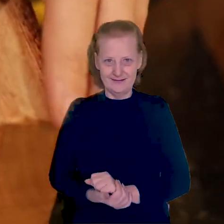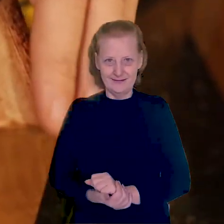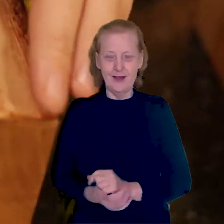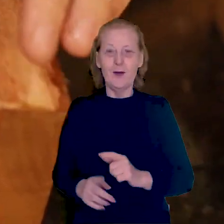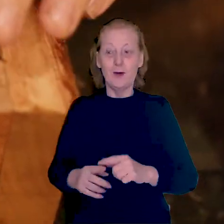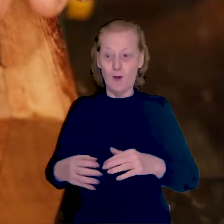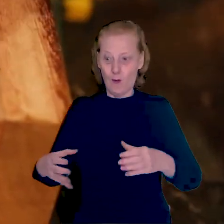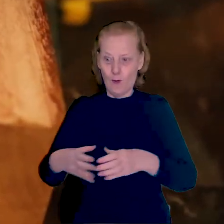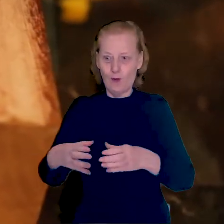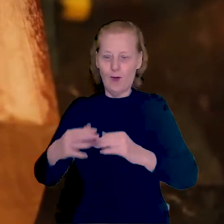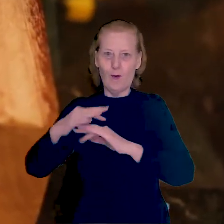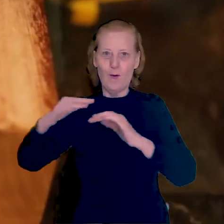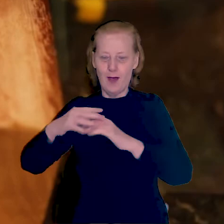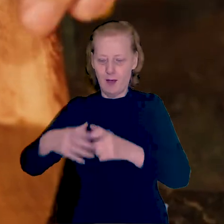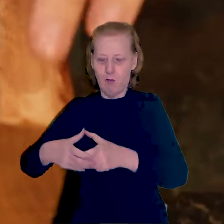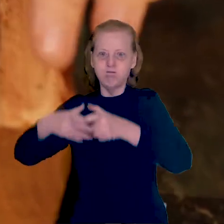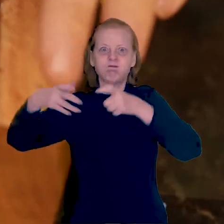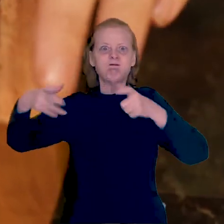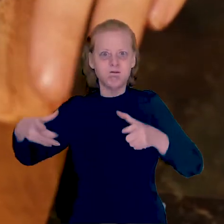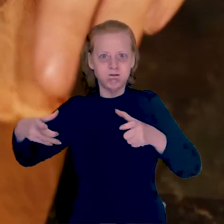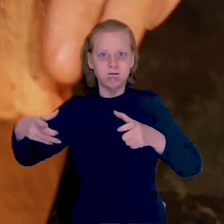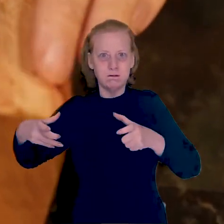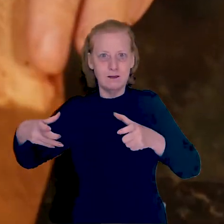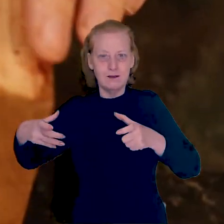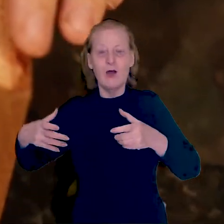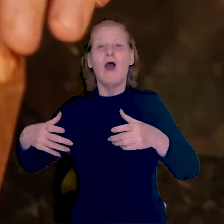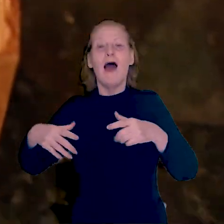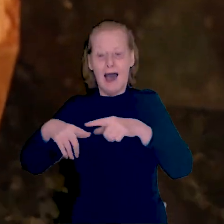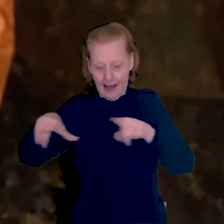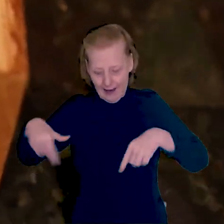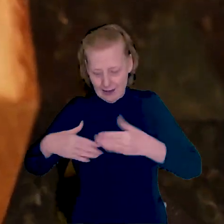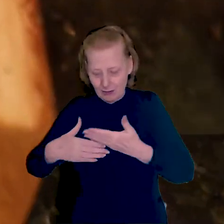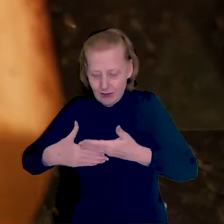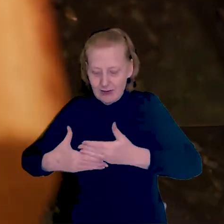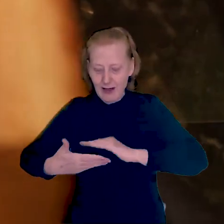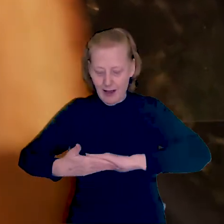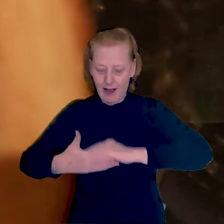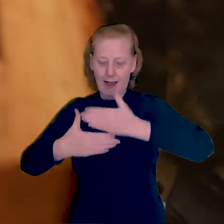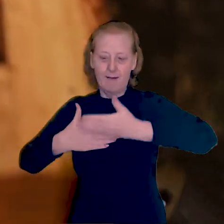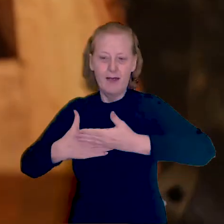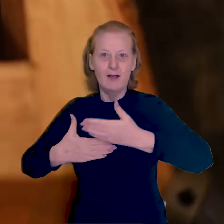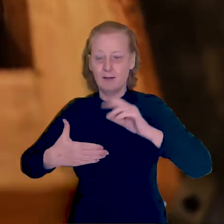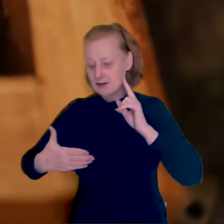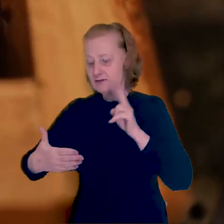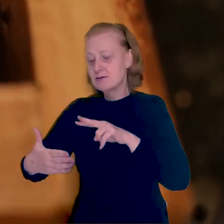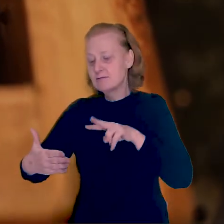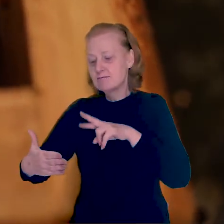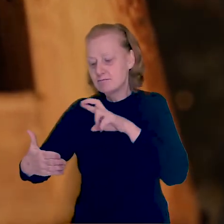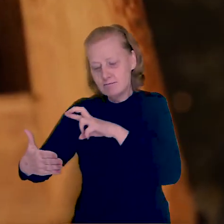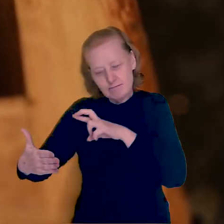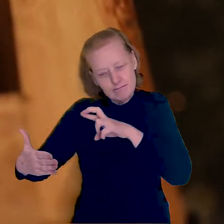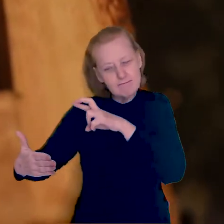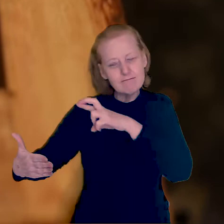Pelo excesso de abelha que tem. A gente vai até deixar aberto o ninho em cima para verificar melhor.